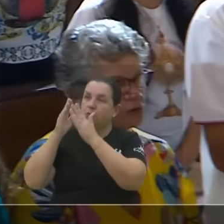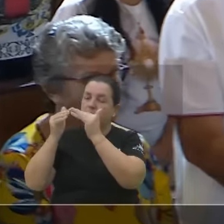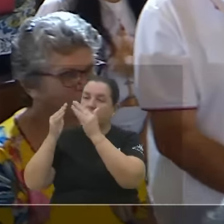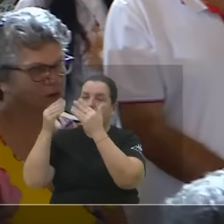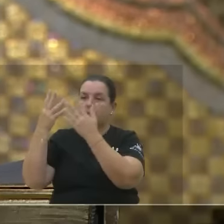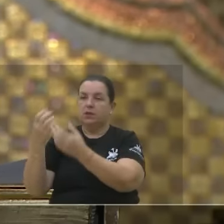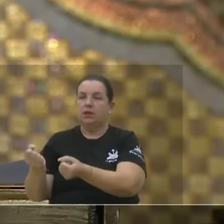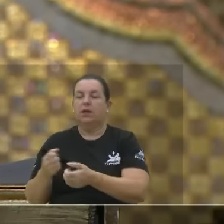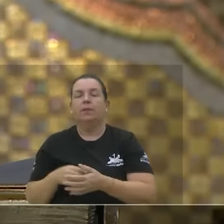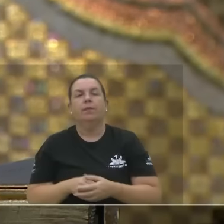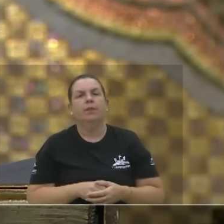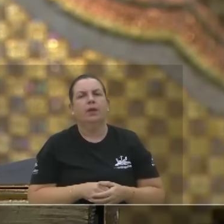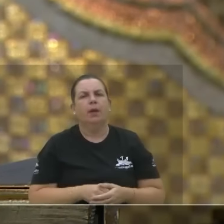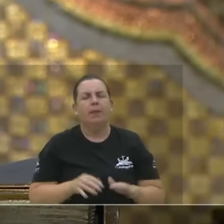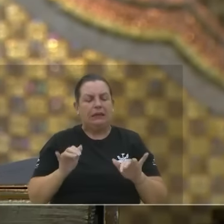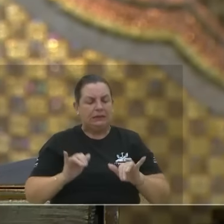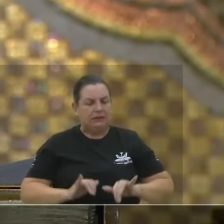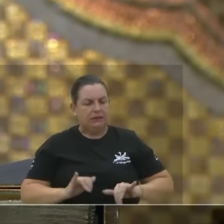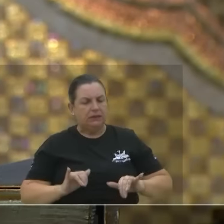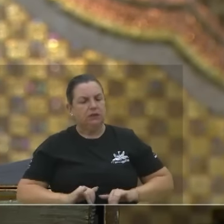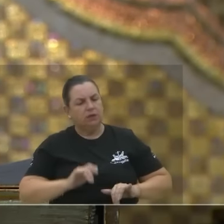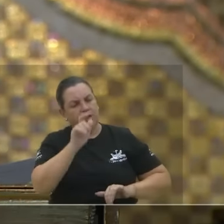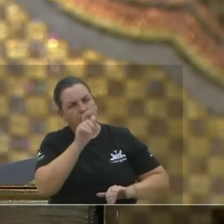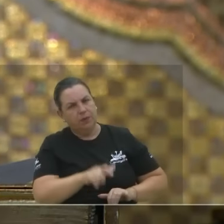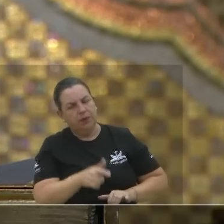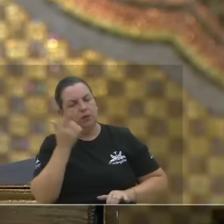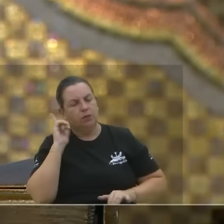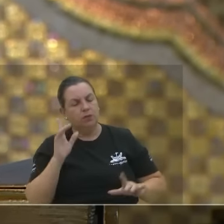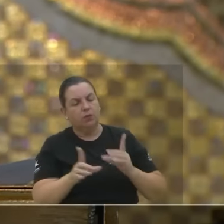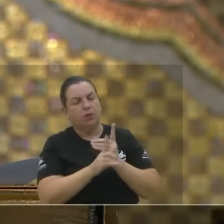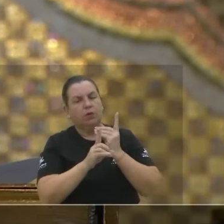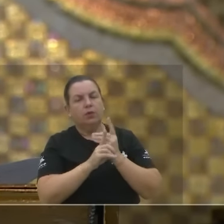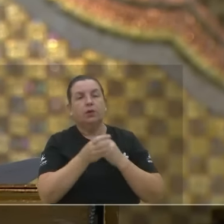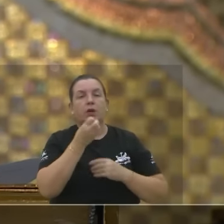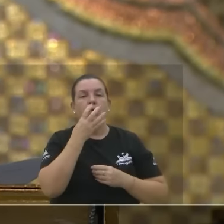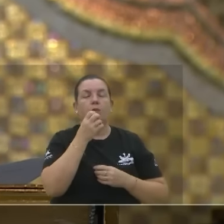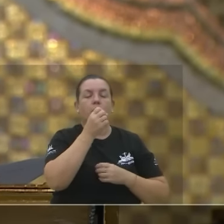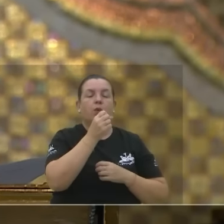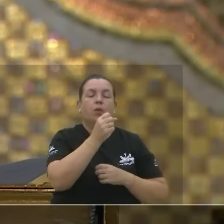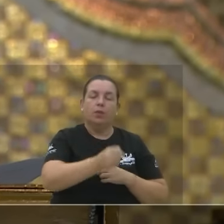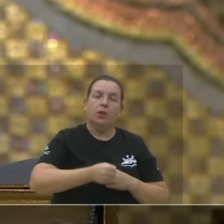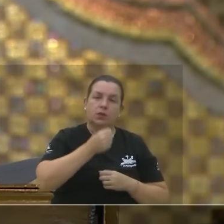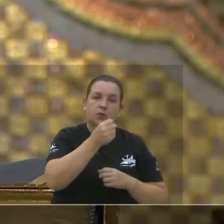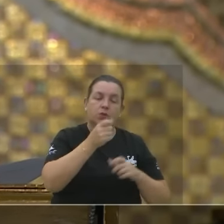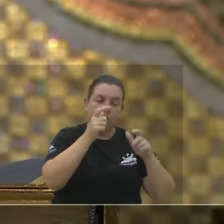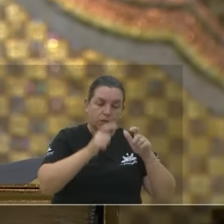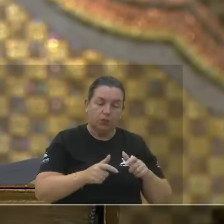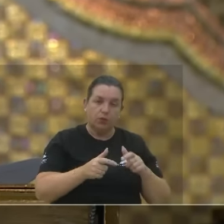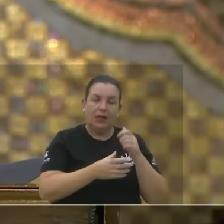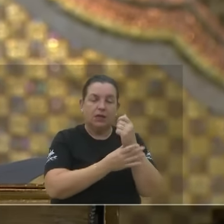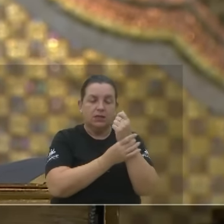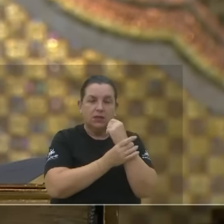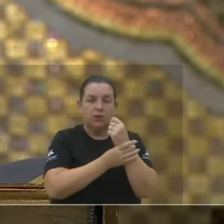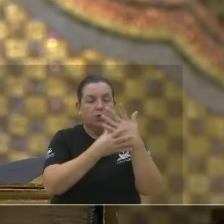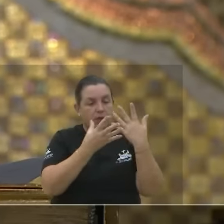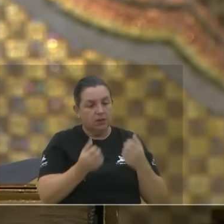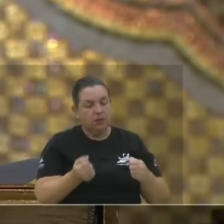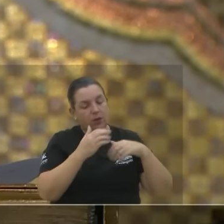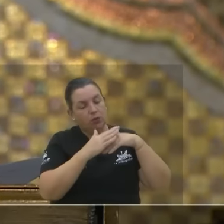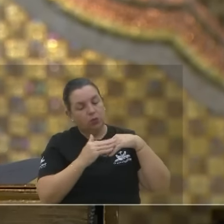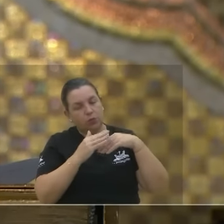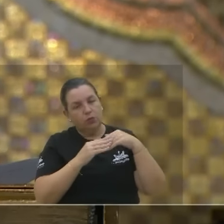atendei-nos. Para que os sofredores encontrem num bom pastor um refúgio seguro, recebendo o consolo